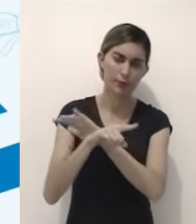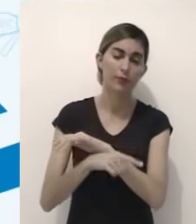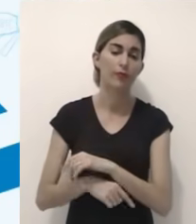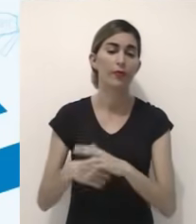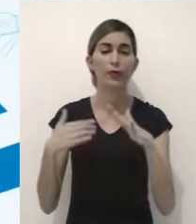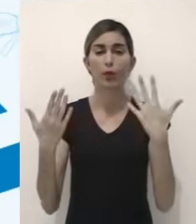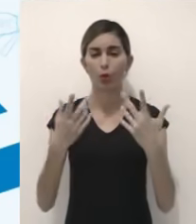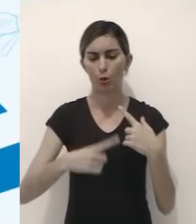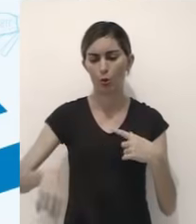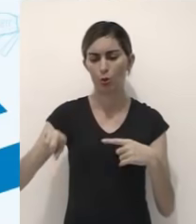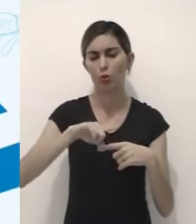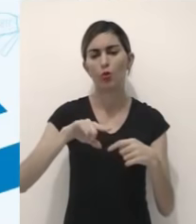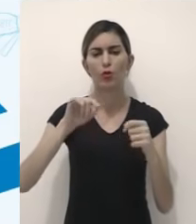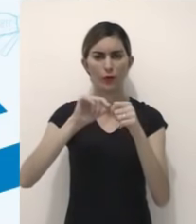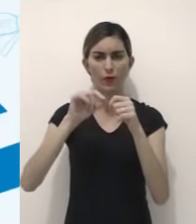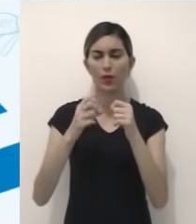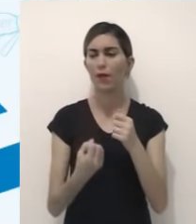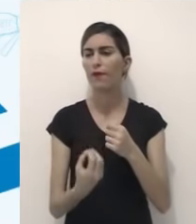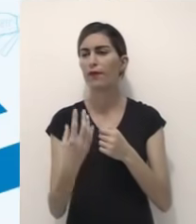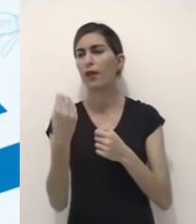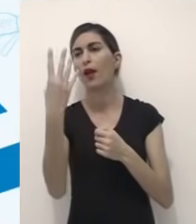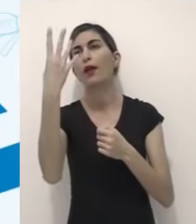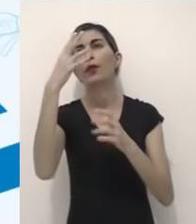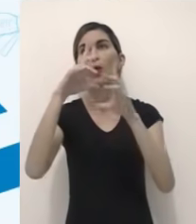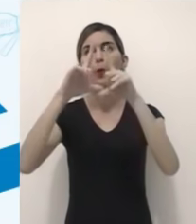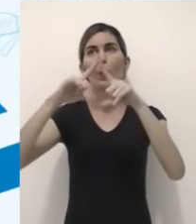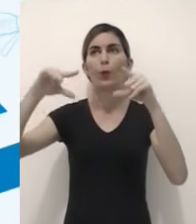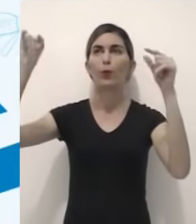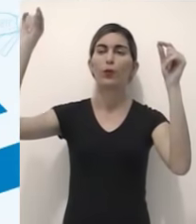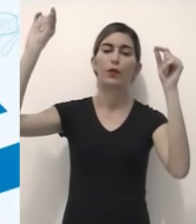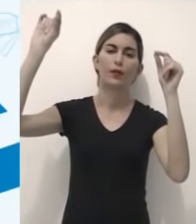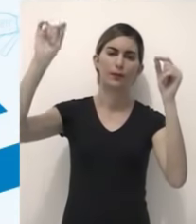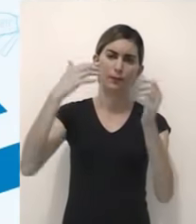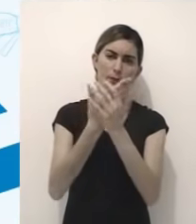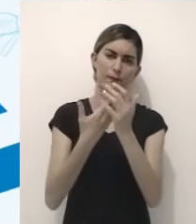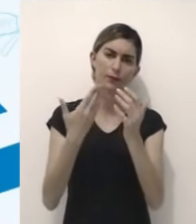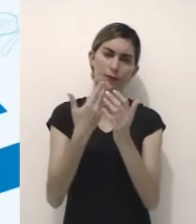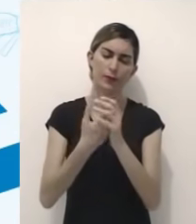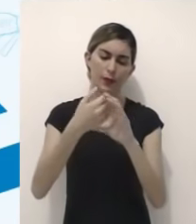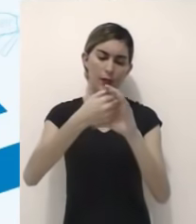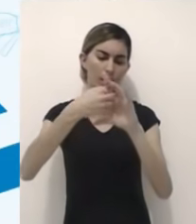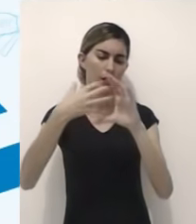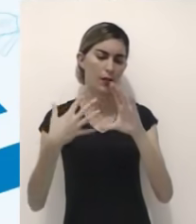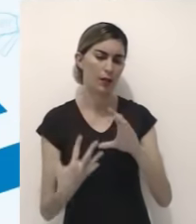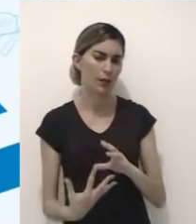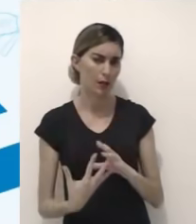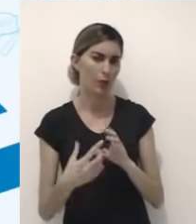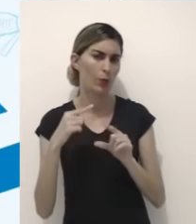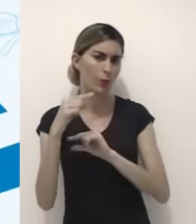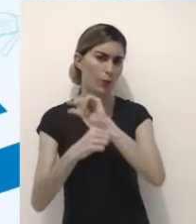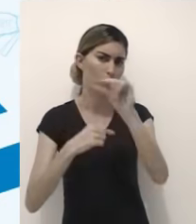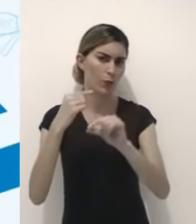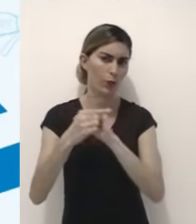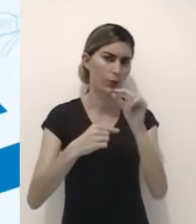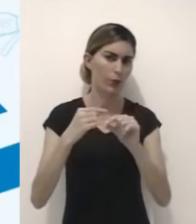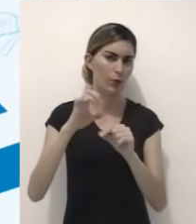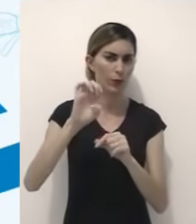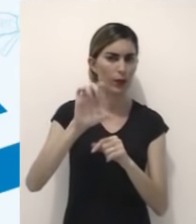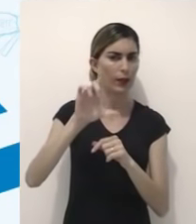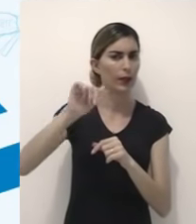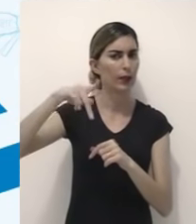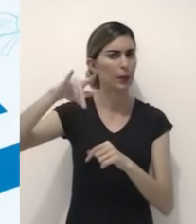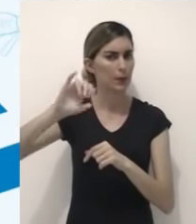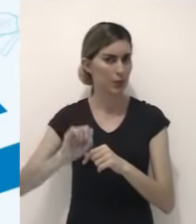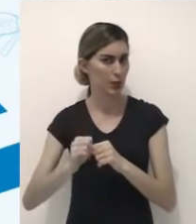e descoberto. Então, nós hoje vamos fazer uma viagem para a Lua, estudar suas características e um pouco